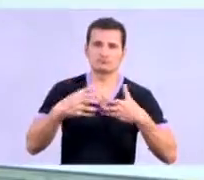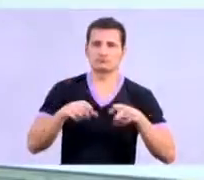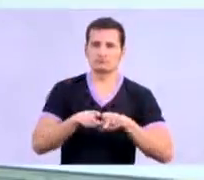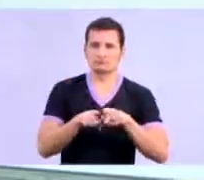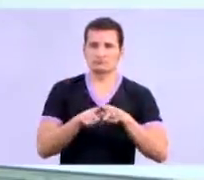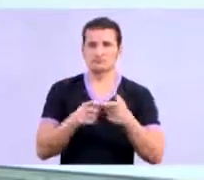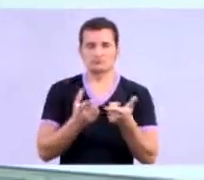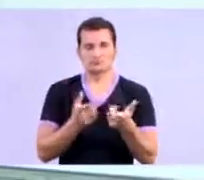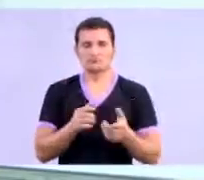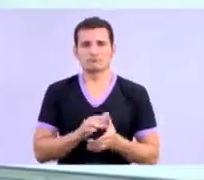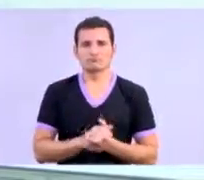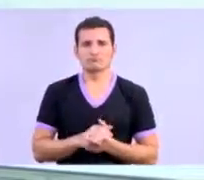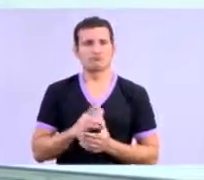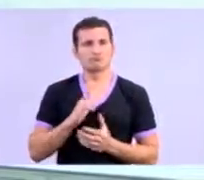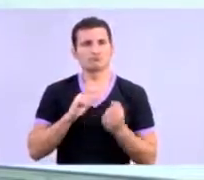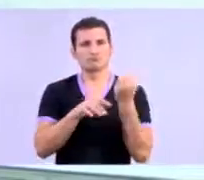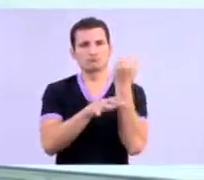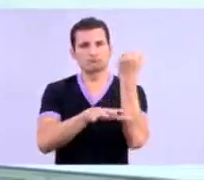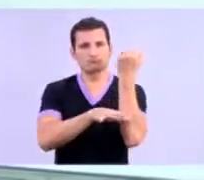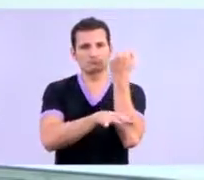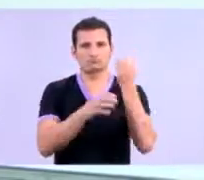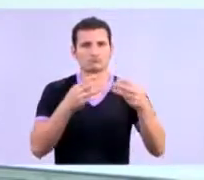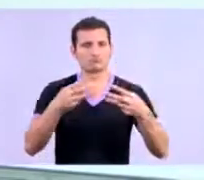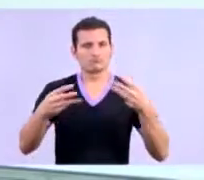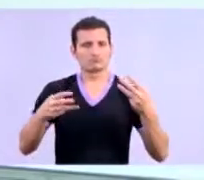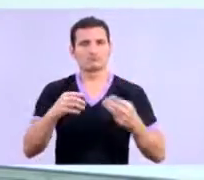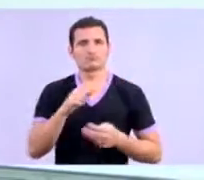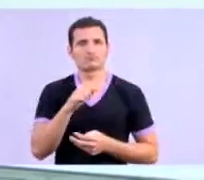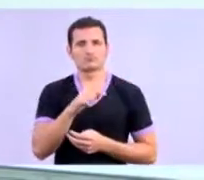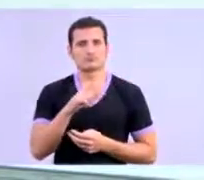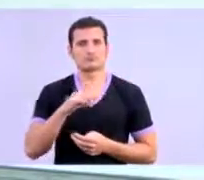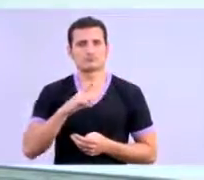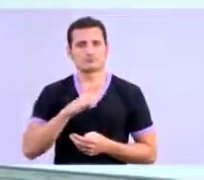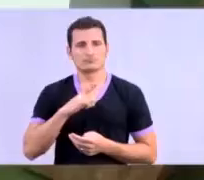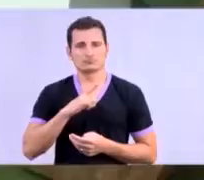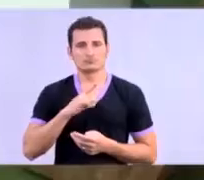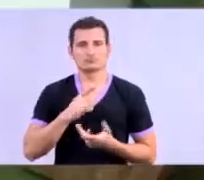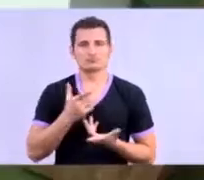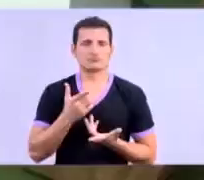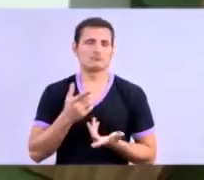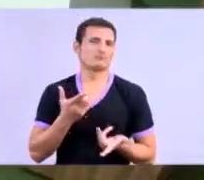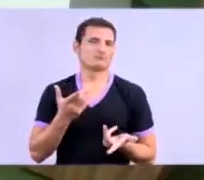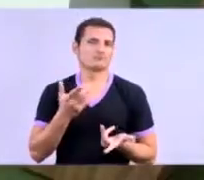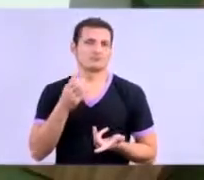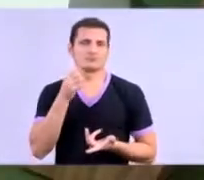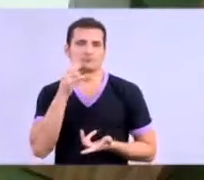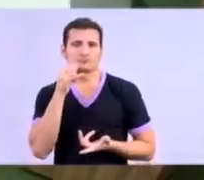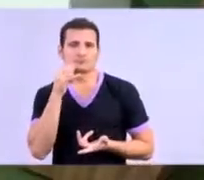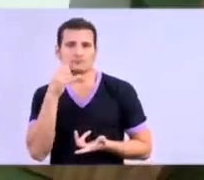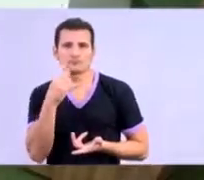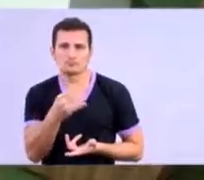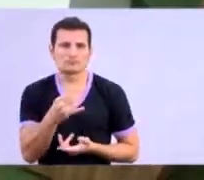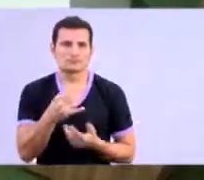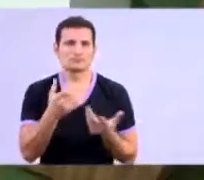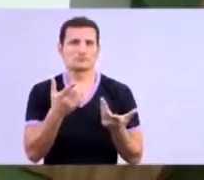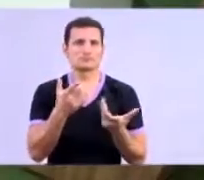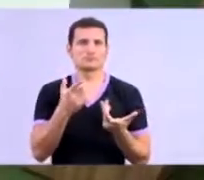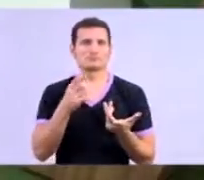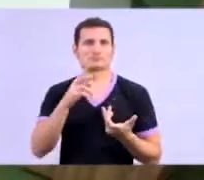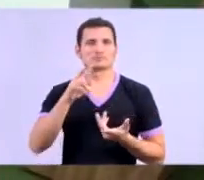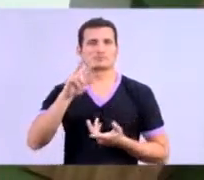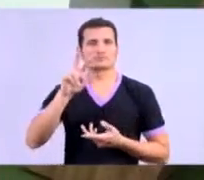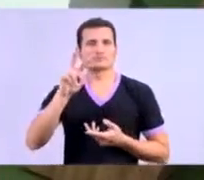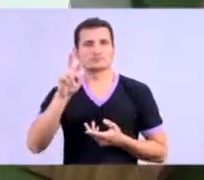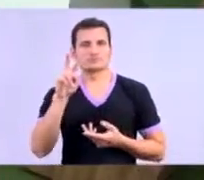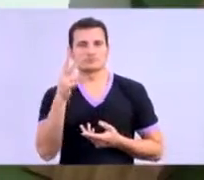tem isso daí, a gente tem servidores de rede que tem redundância de energia, redundância de HD,